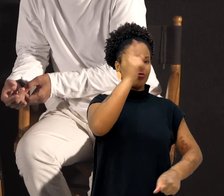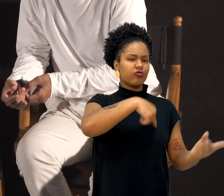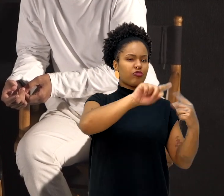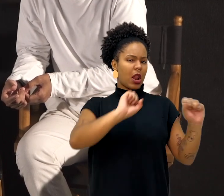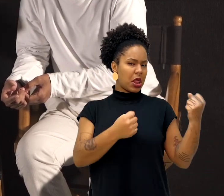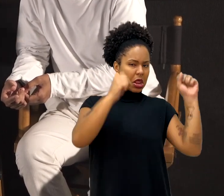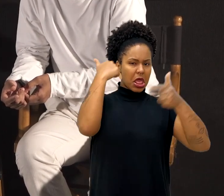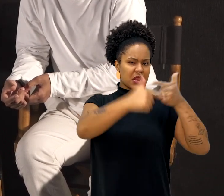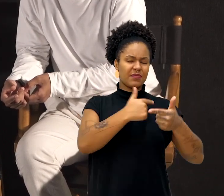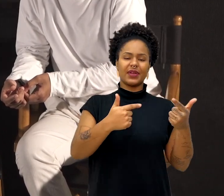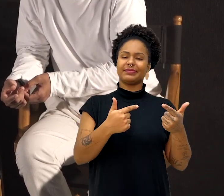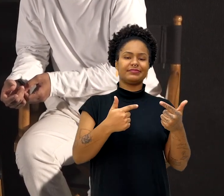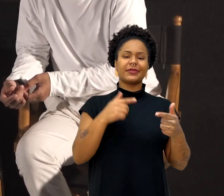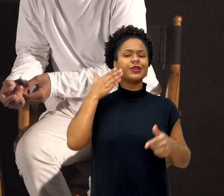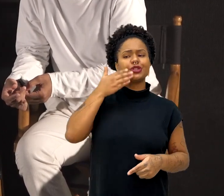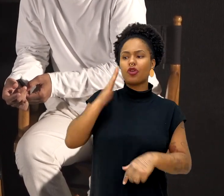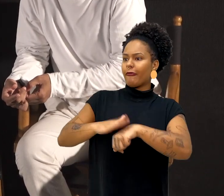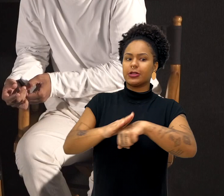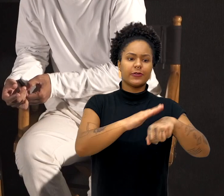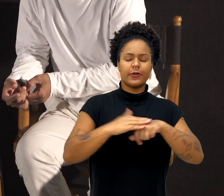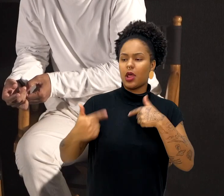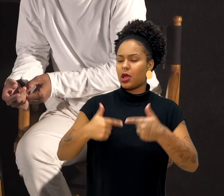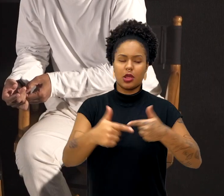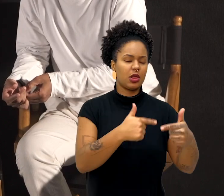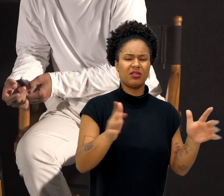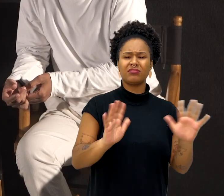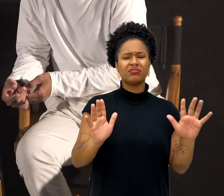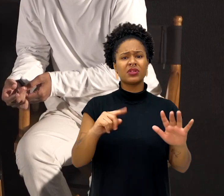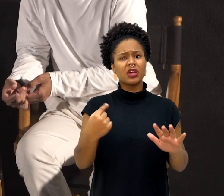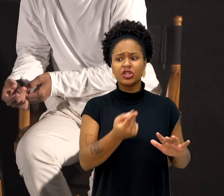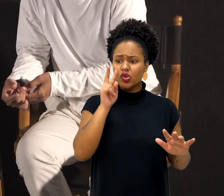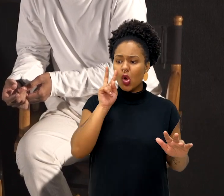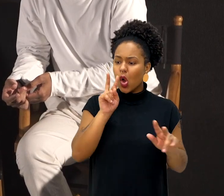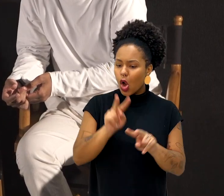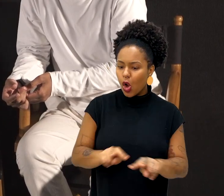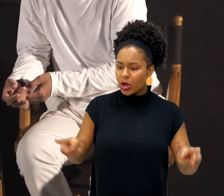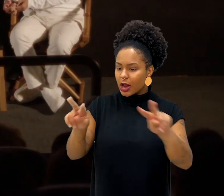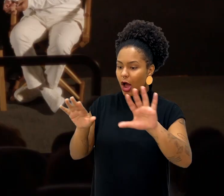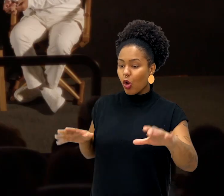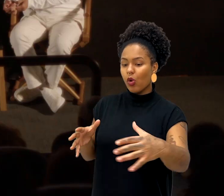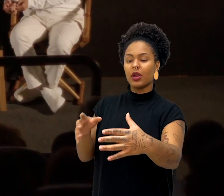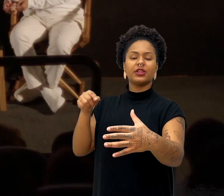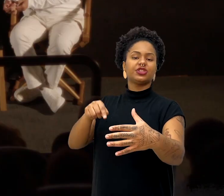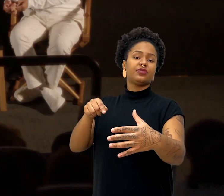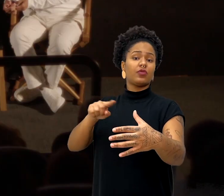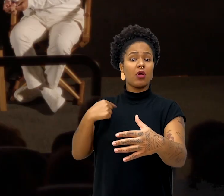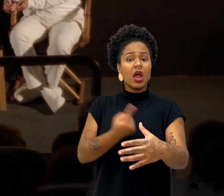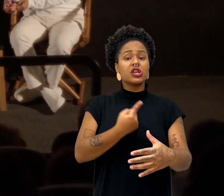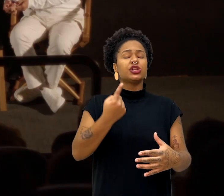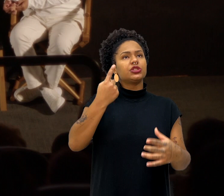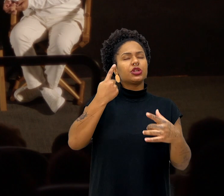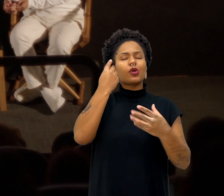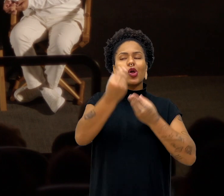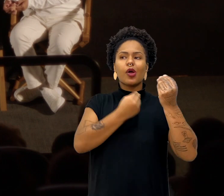dormem. Esse discurso de que a gente precisa fazer, ao invés da gente olhar para a coletividade, ao invés da gente